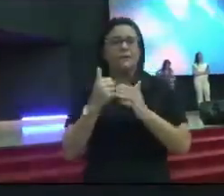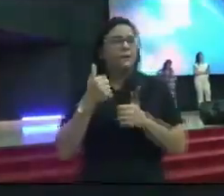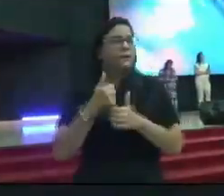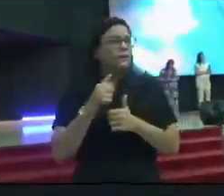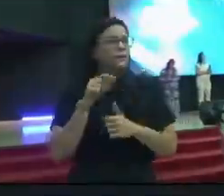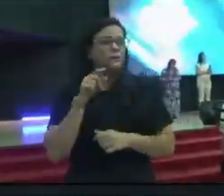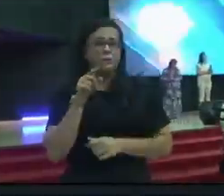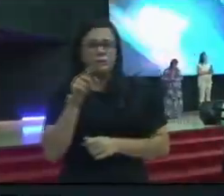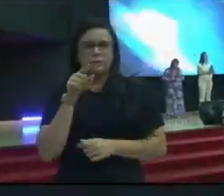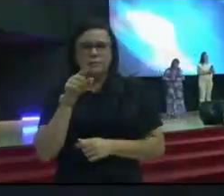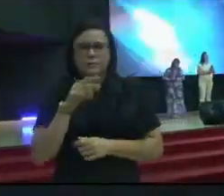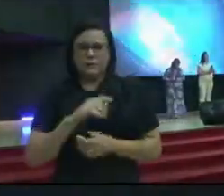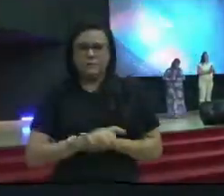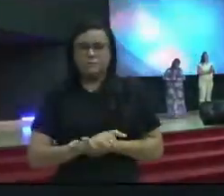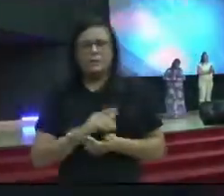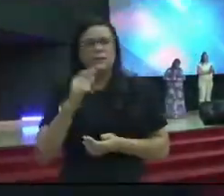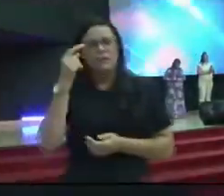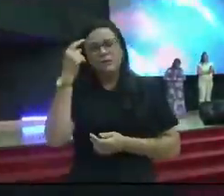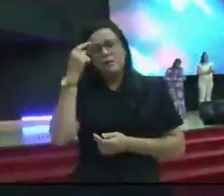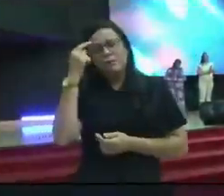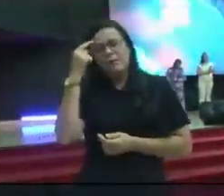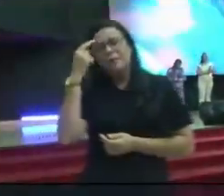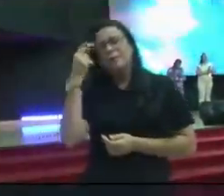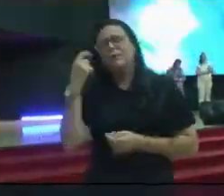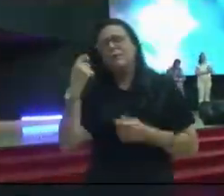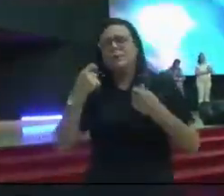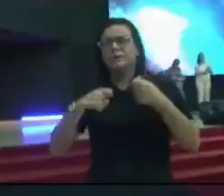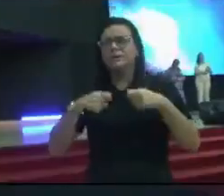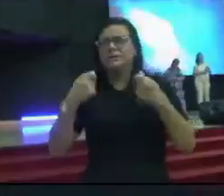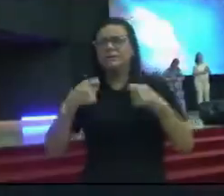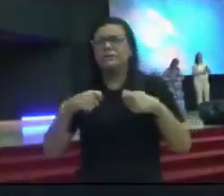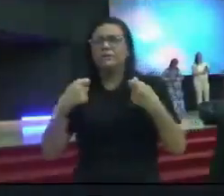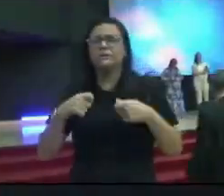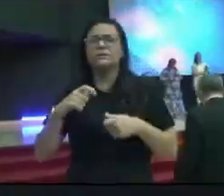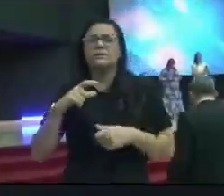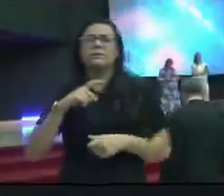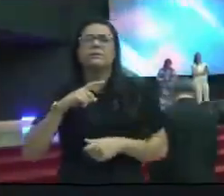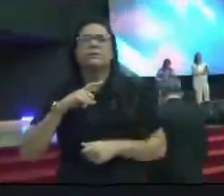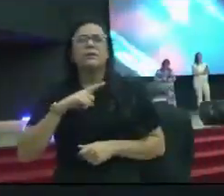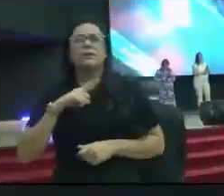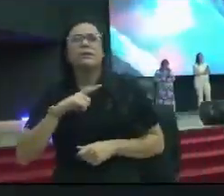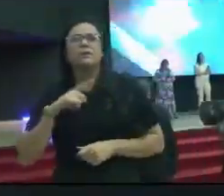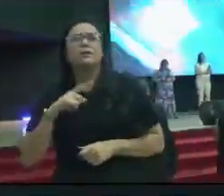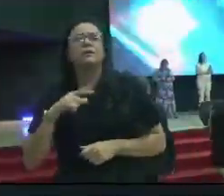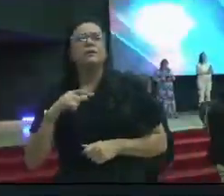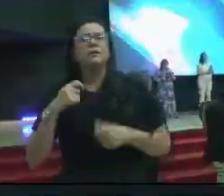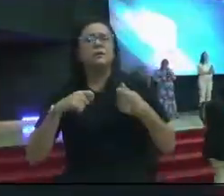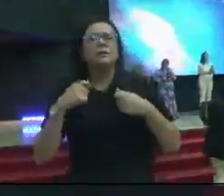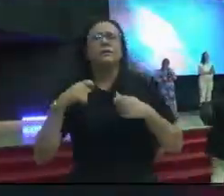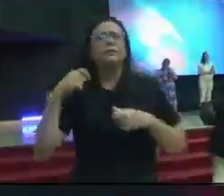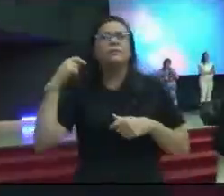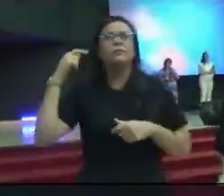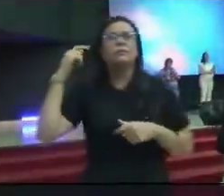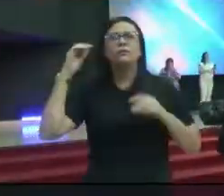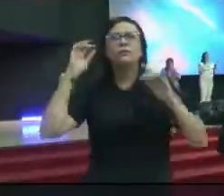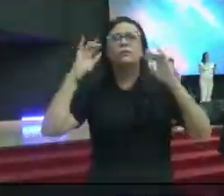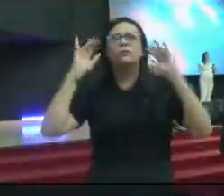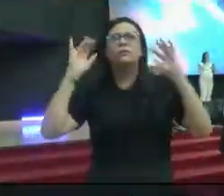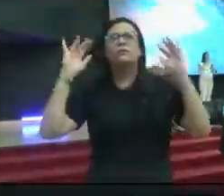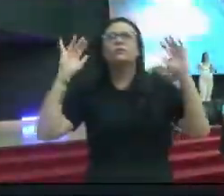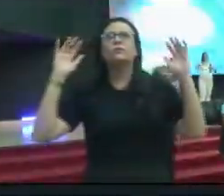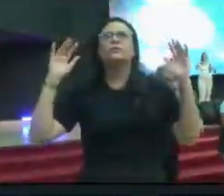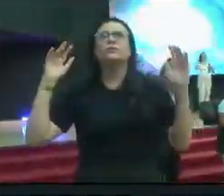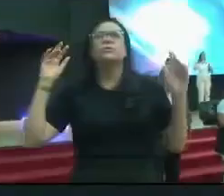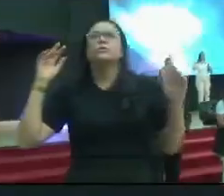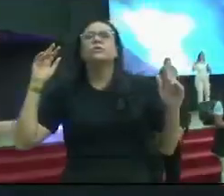e você precisa que Deus restaure sonhos, não importa em que área, saia do teu lugar